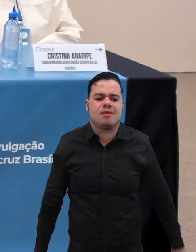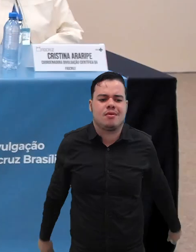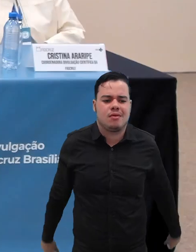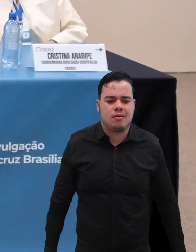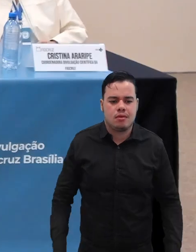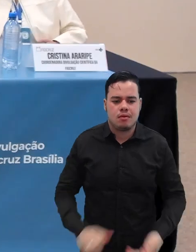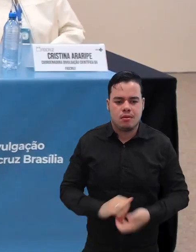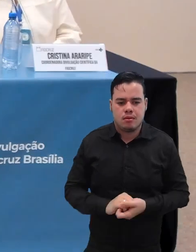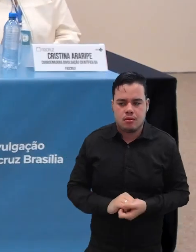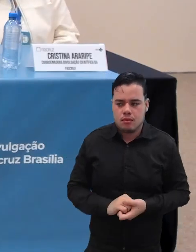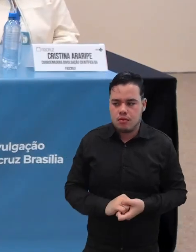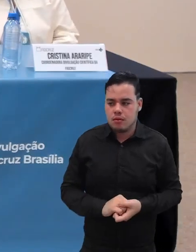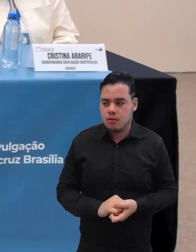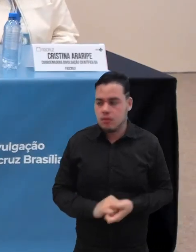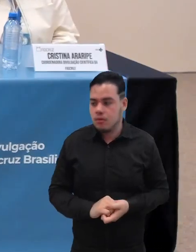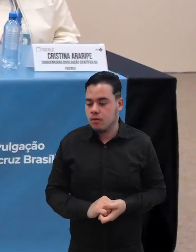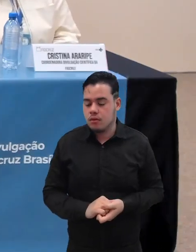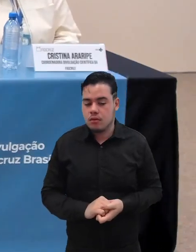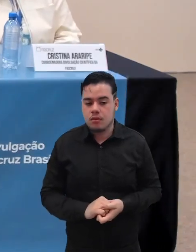Ok.